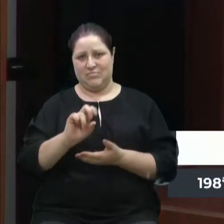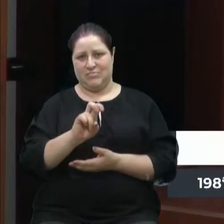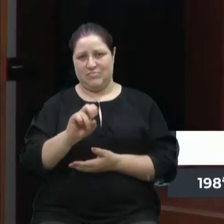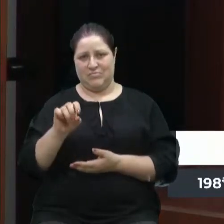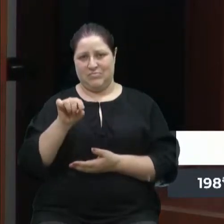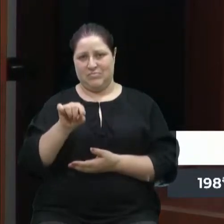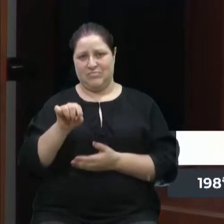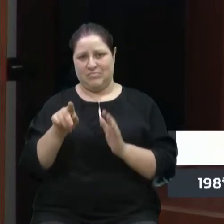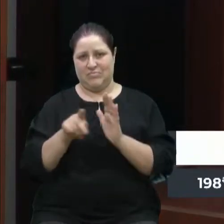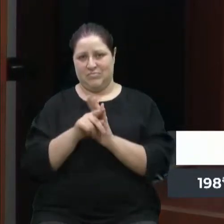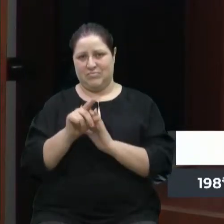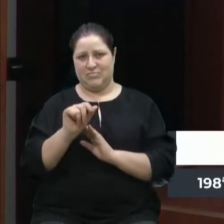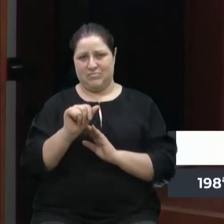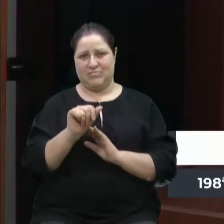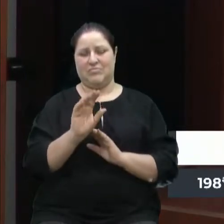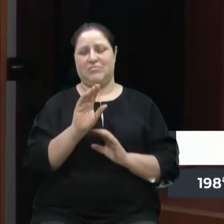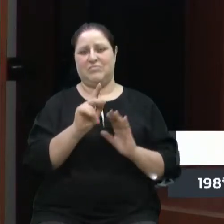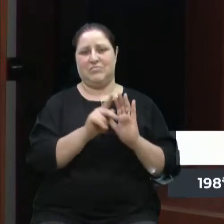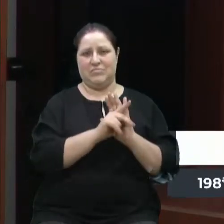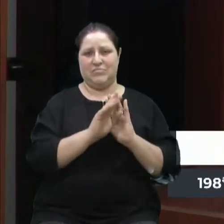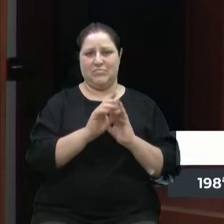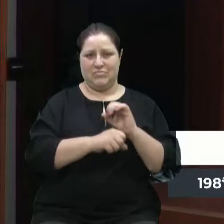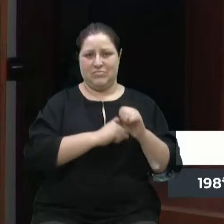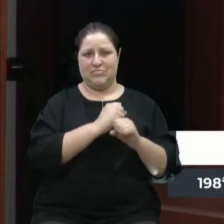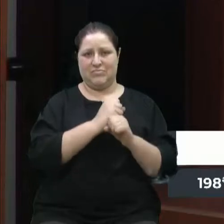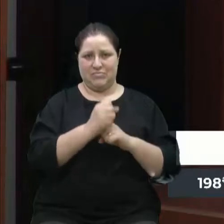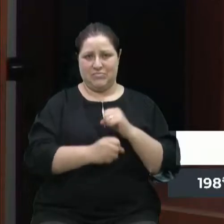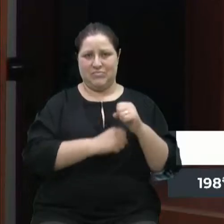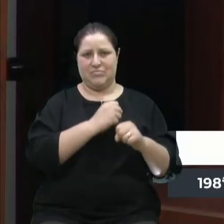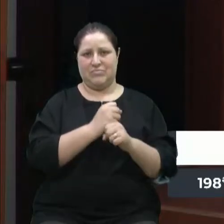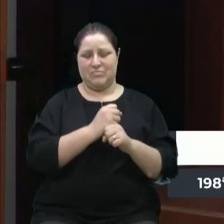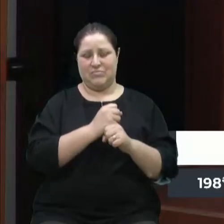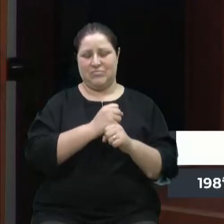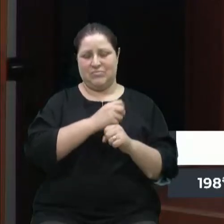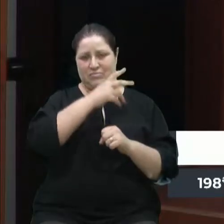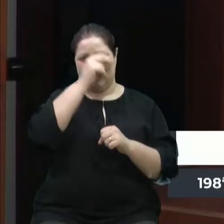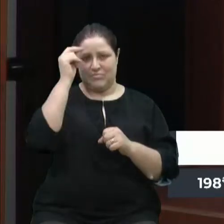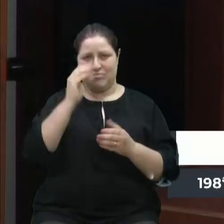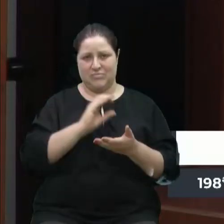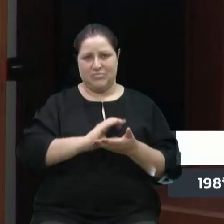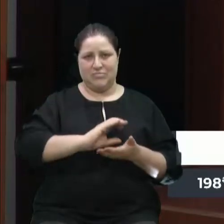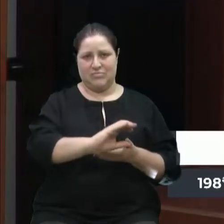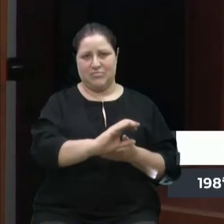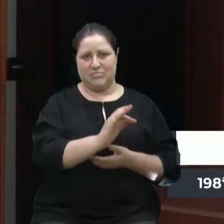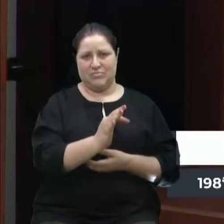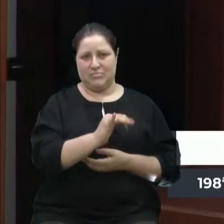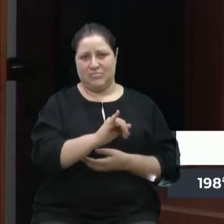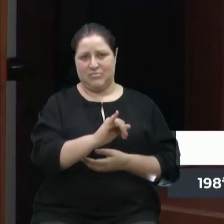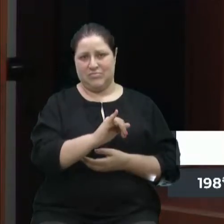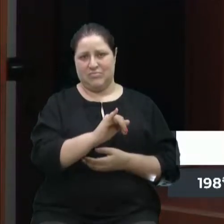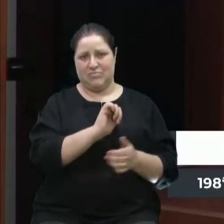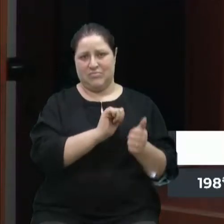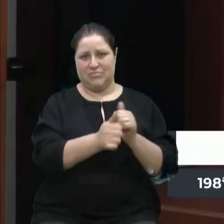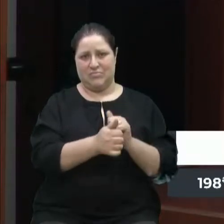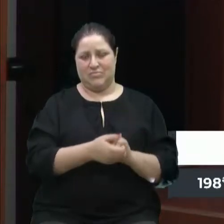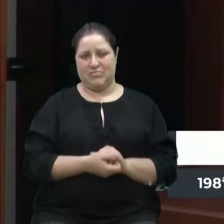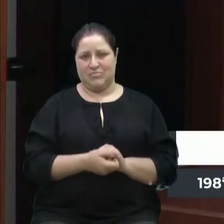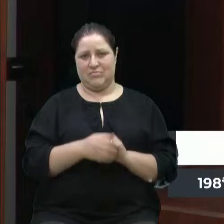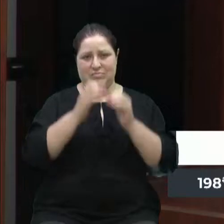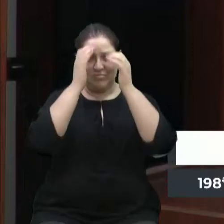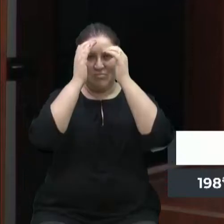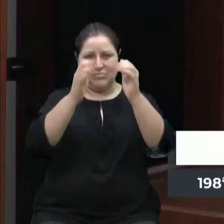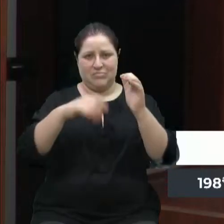viabilizado pelo montante dos recursos destinados anualmente pelo município ao FIESPORT, conforme os critérios estabelecidos por lei, e